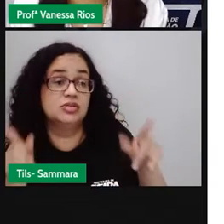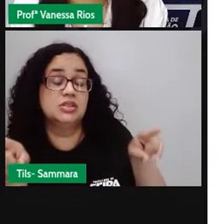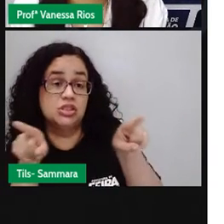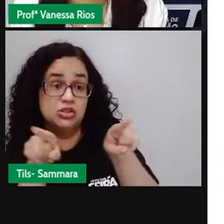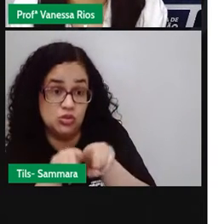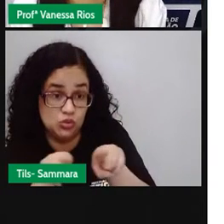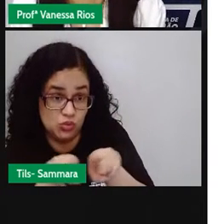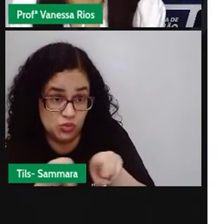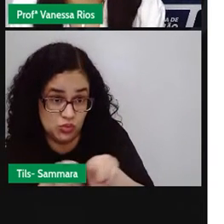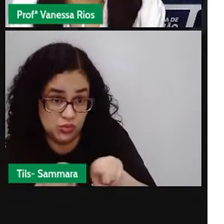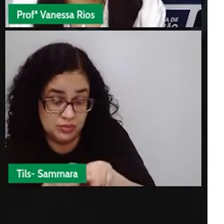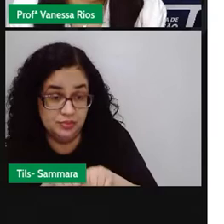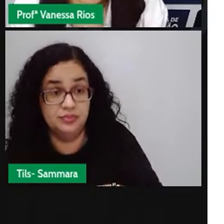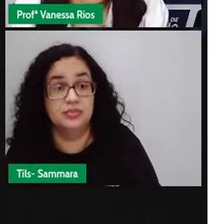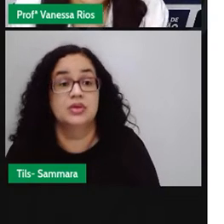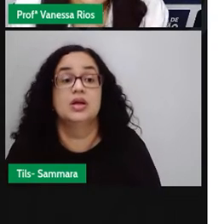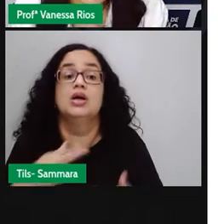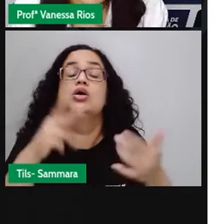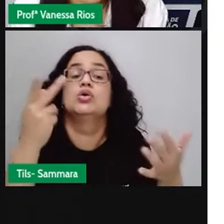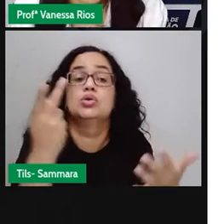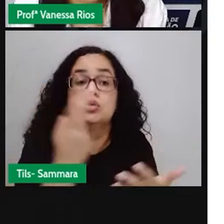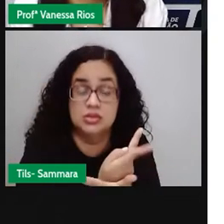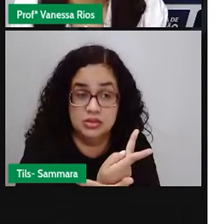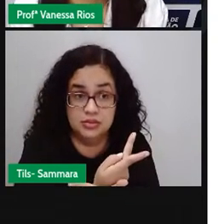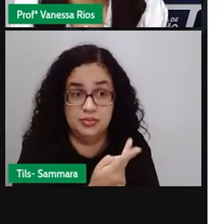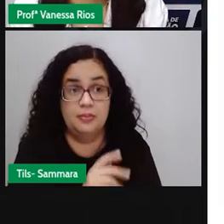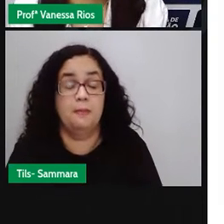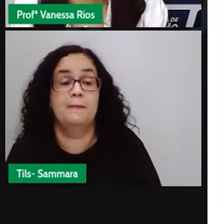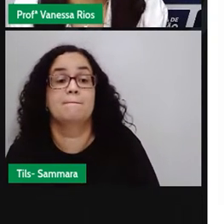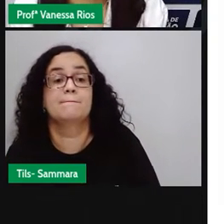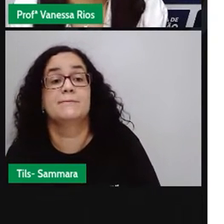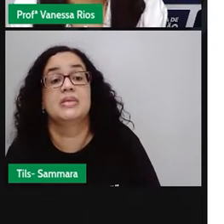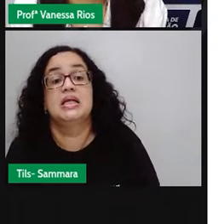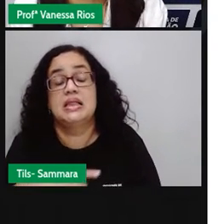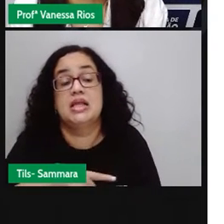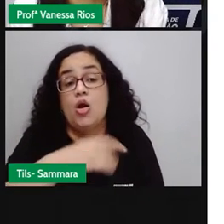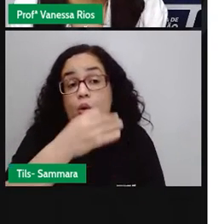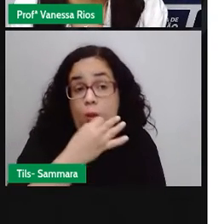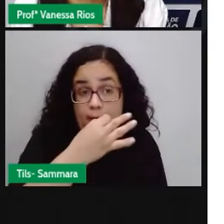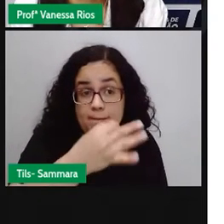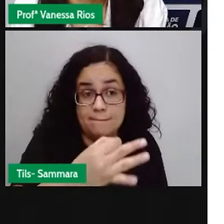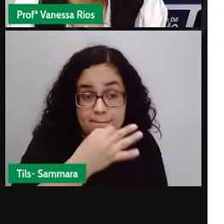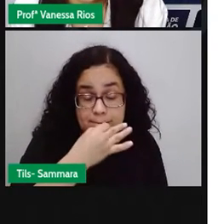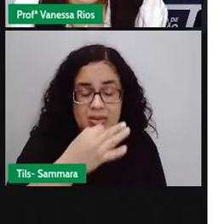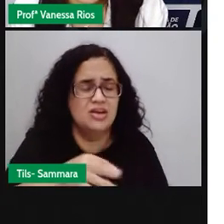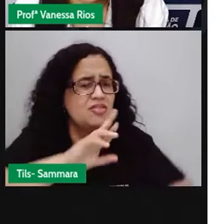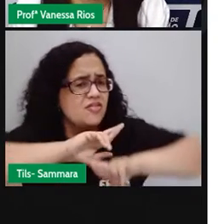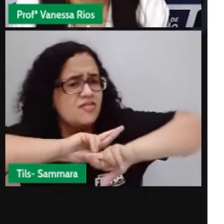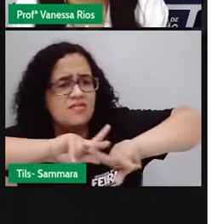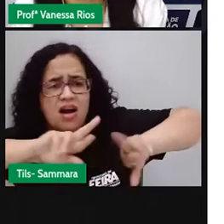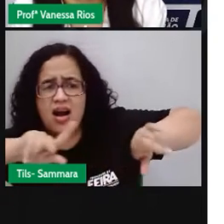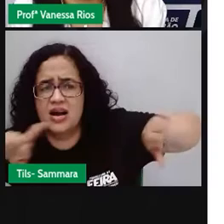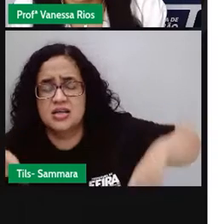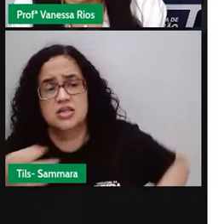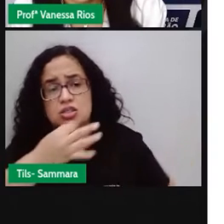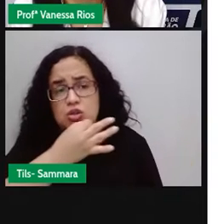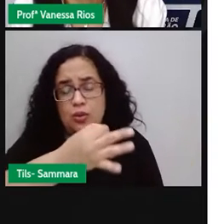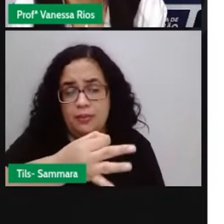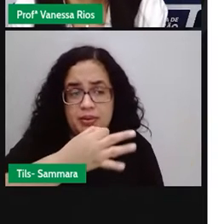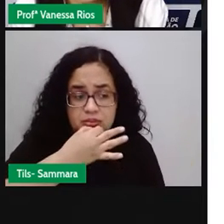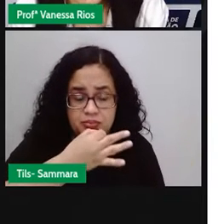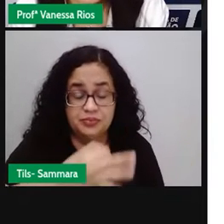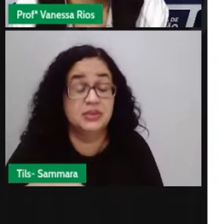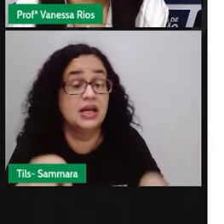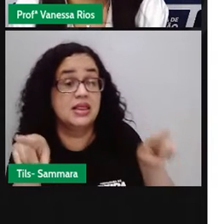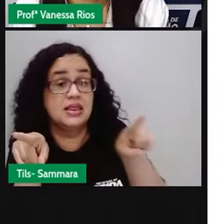em relação às coisas que estão acontecendo, né? Então as opiniões, elas são múltiplas, elas são diversas,